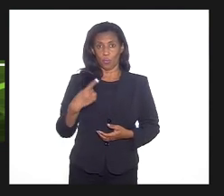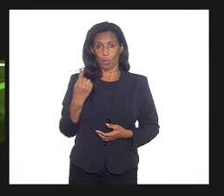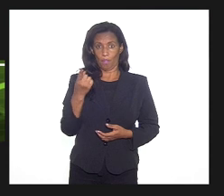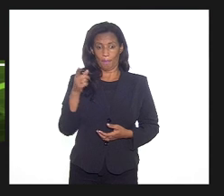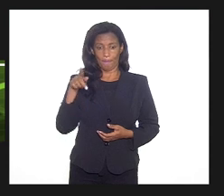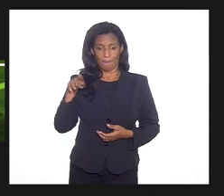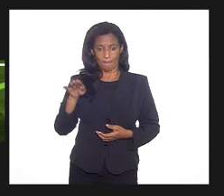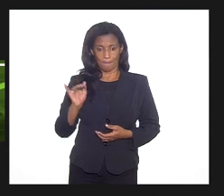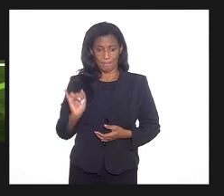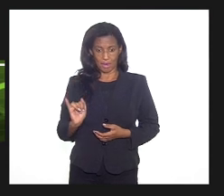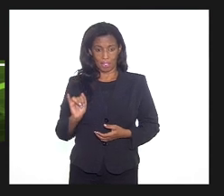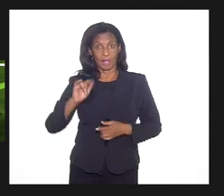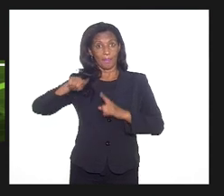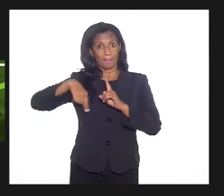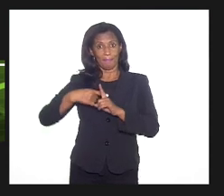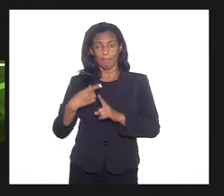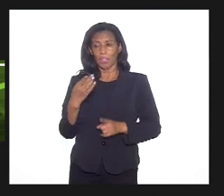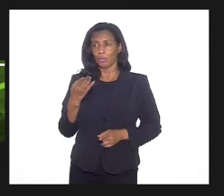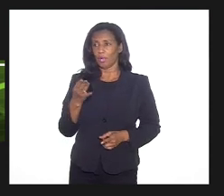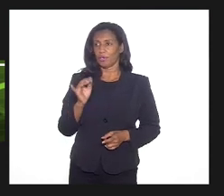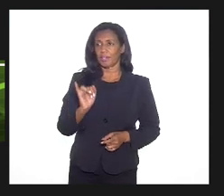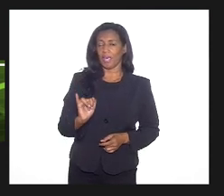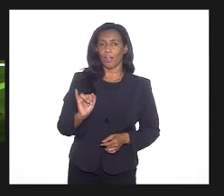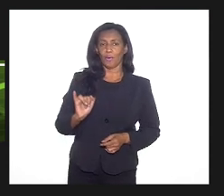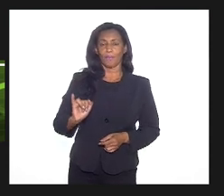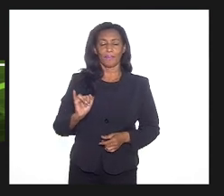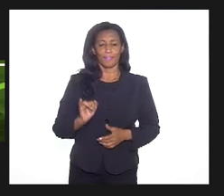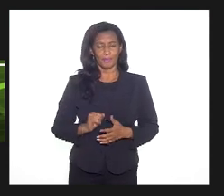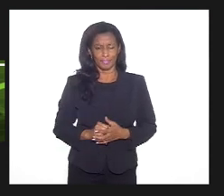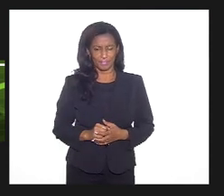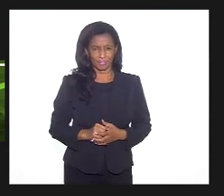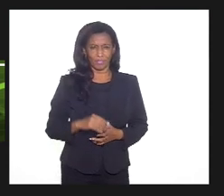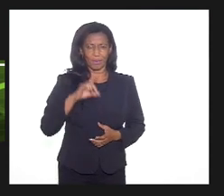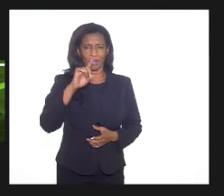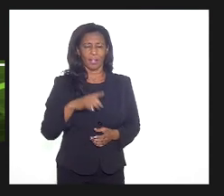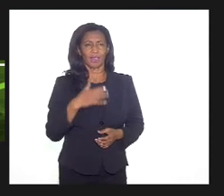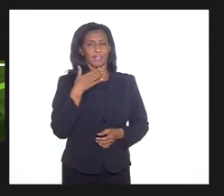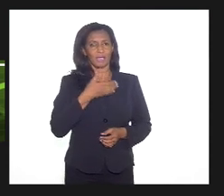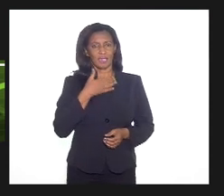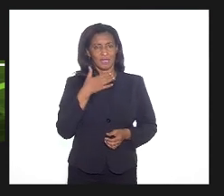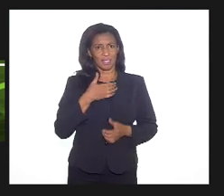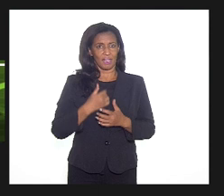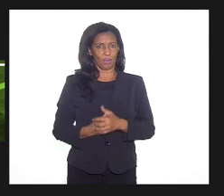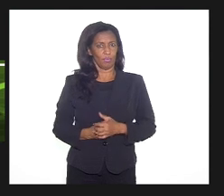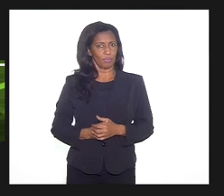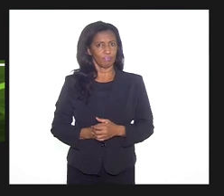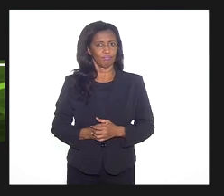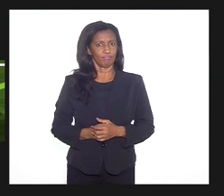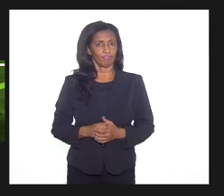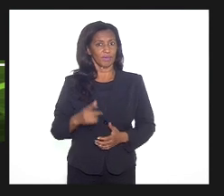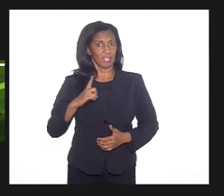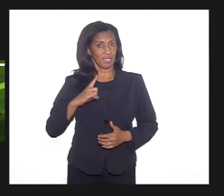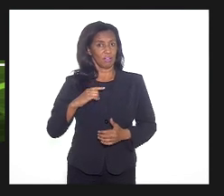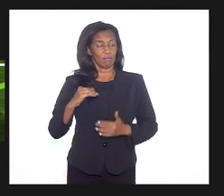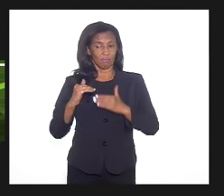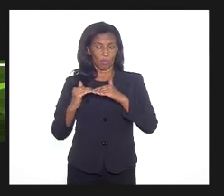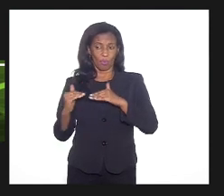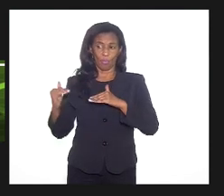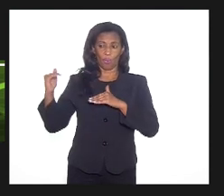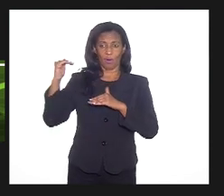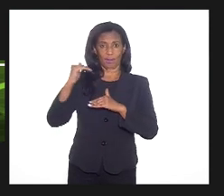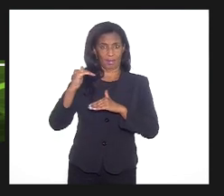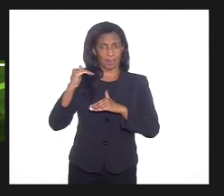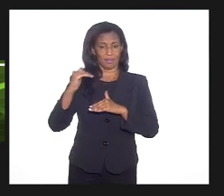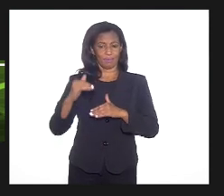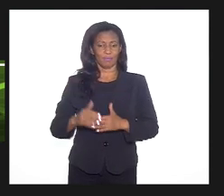e mais 1 bi, 958 milhões, para ser mais exato, em dezembro, e aí isso tem um acréscimo bastante